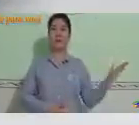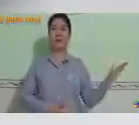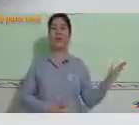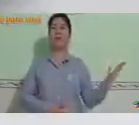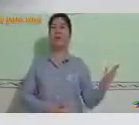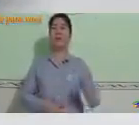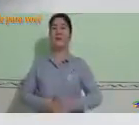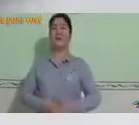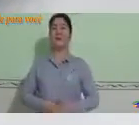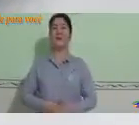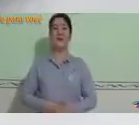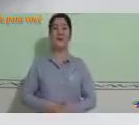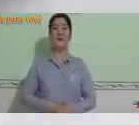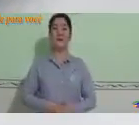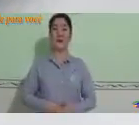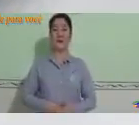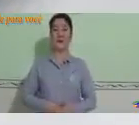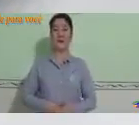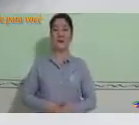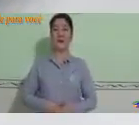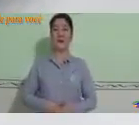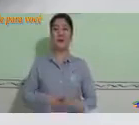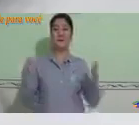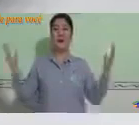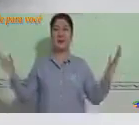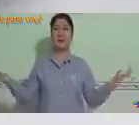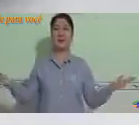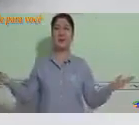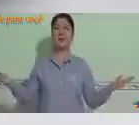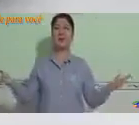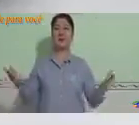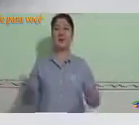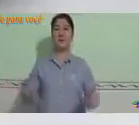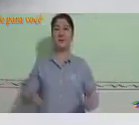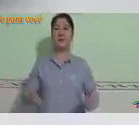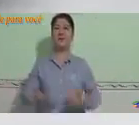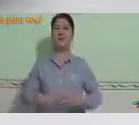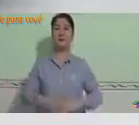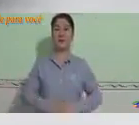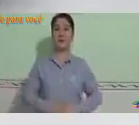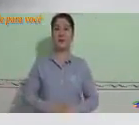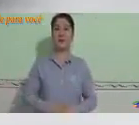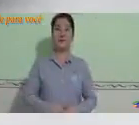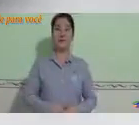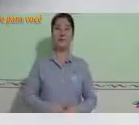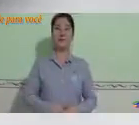Algumas dicas para fechar os poros abertos são 2 pontos: 1 ponto